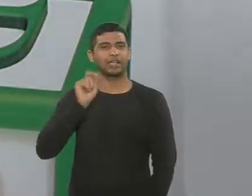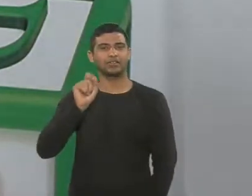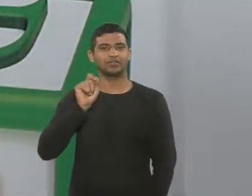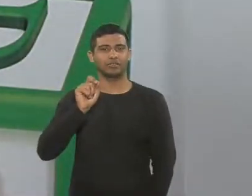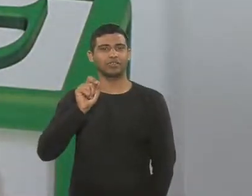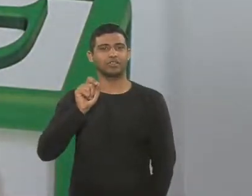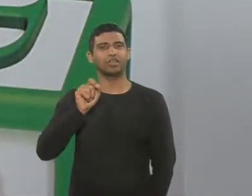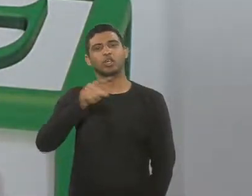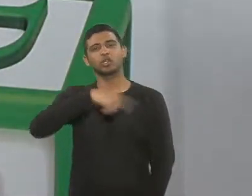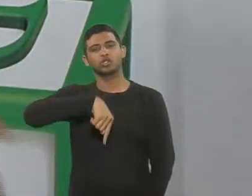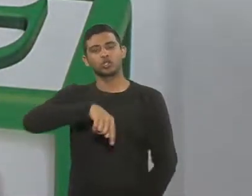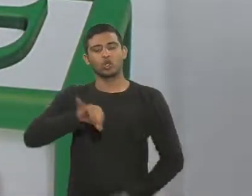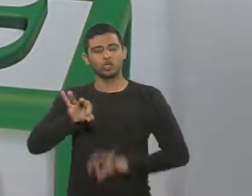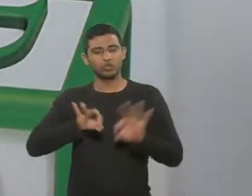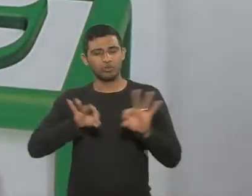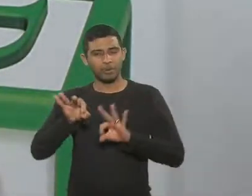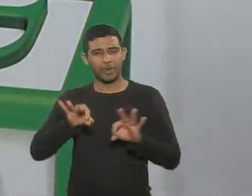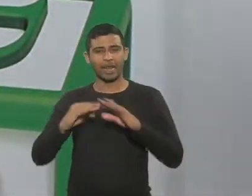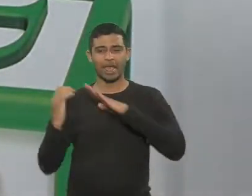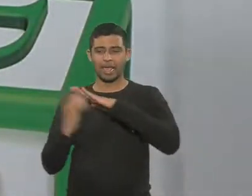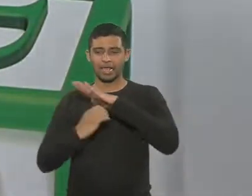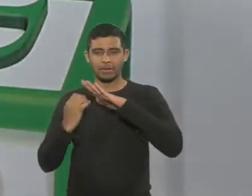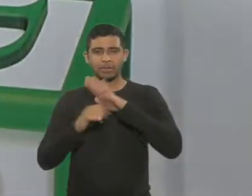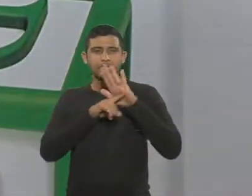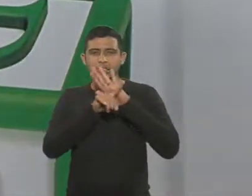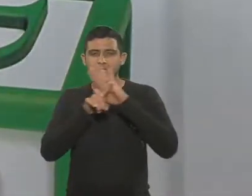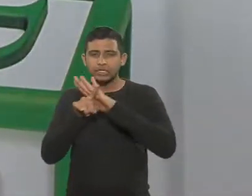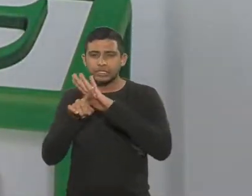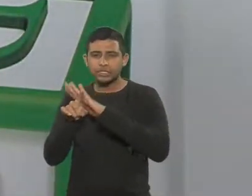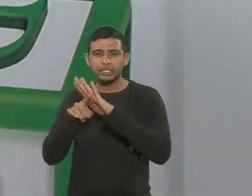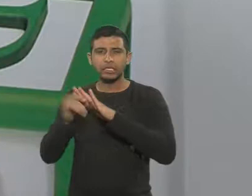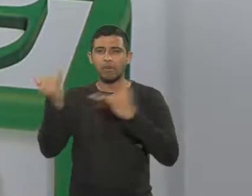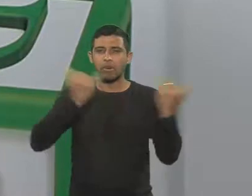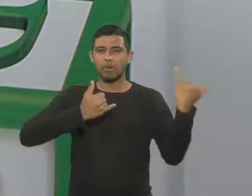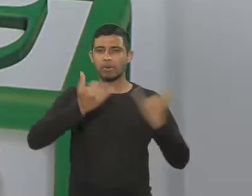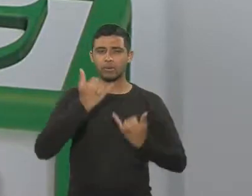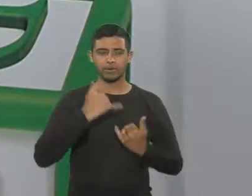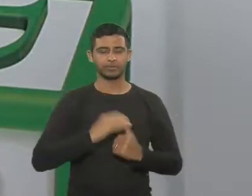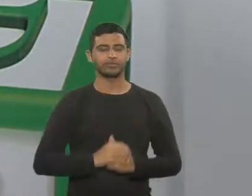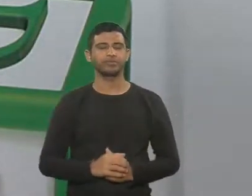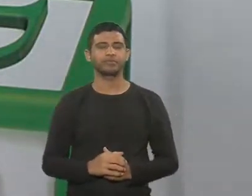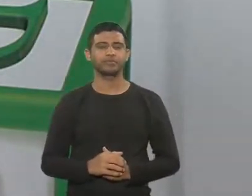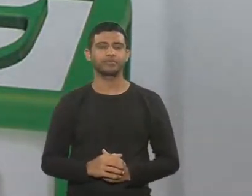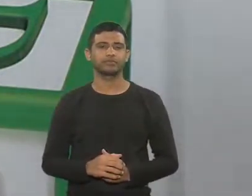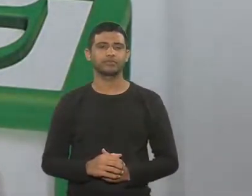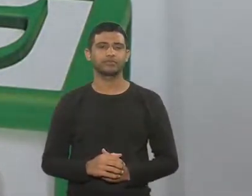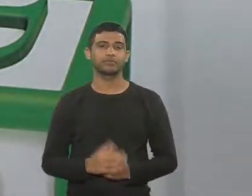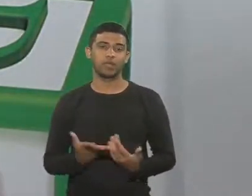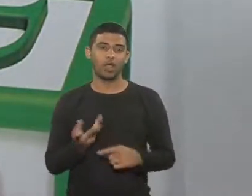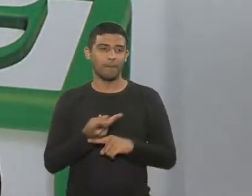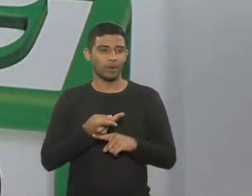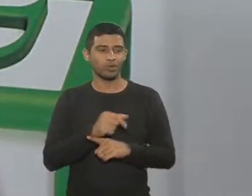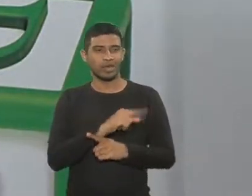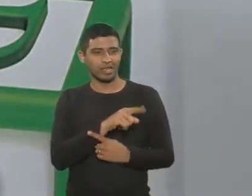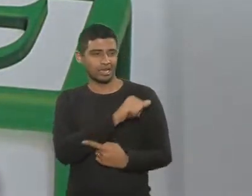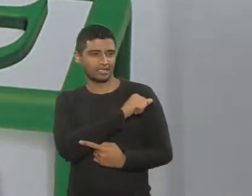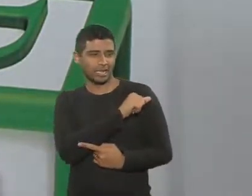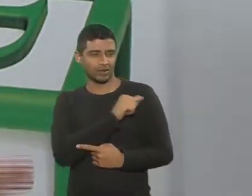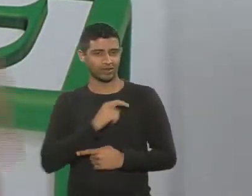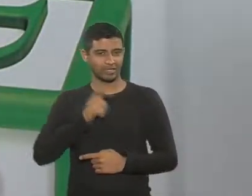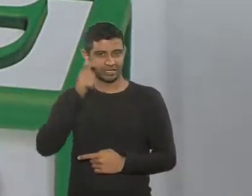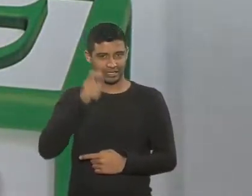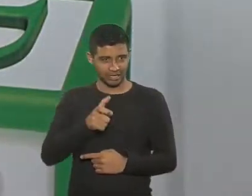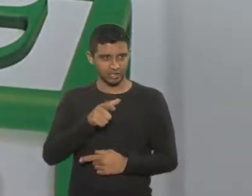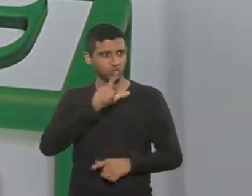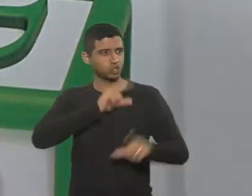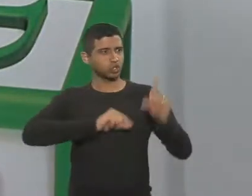fazer uma espécie de agência de checagem de notícias. E aí a gente procurei os alunos interessados e quando a